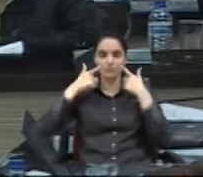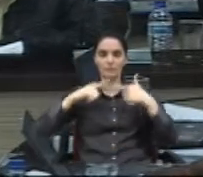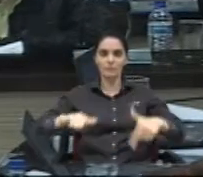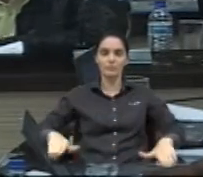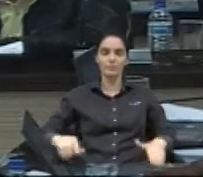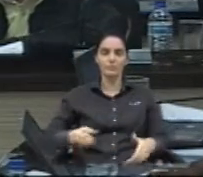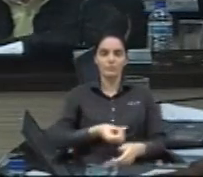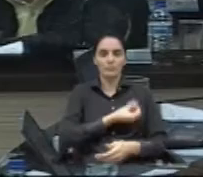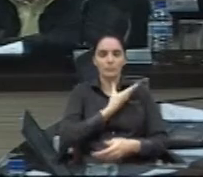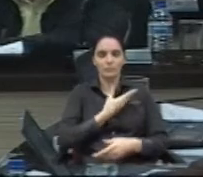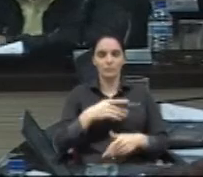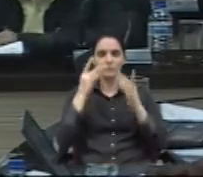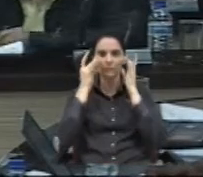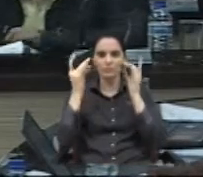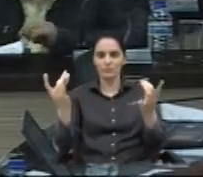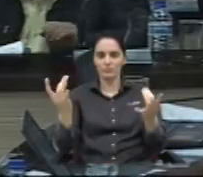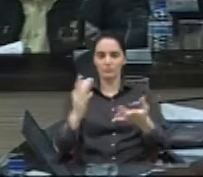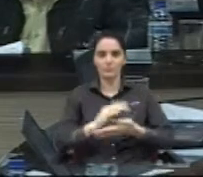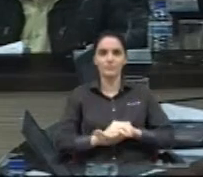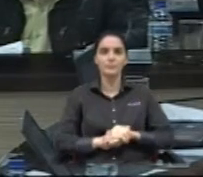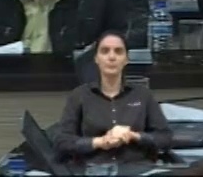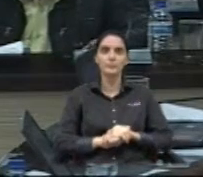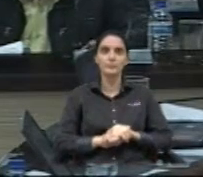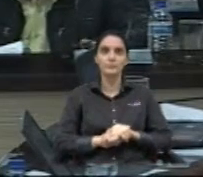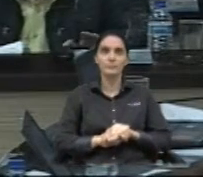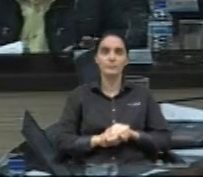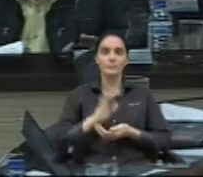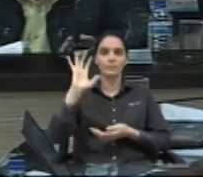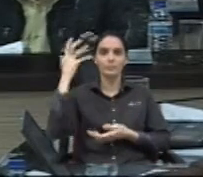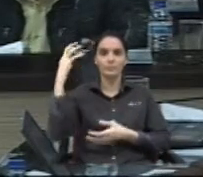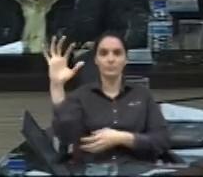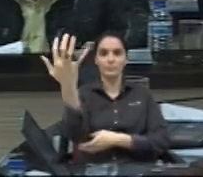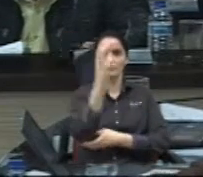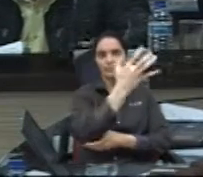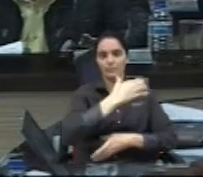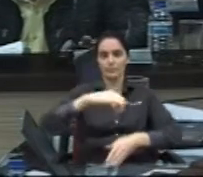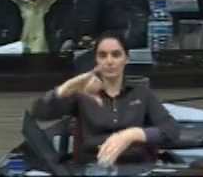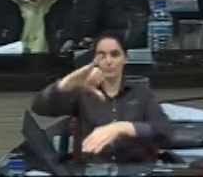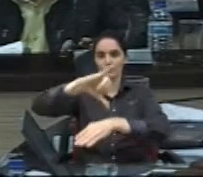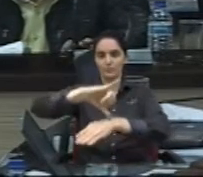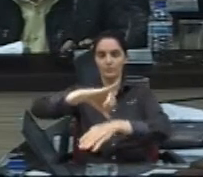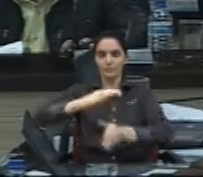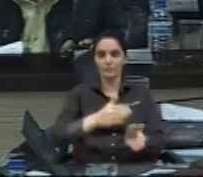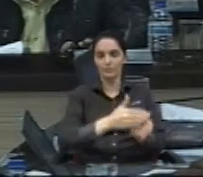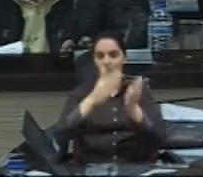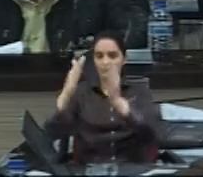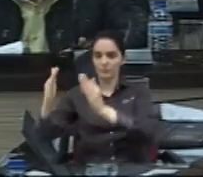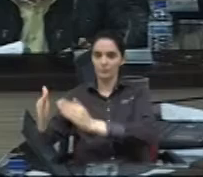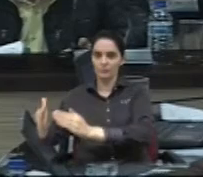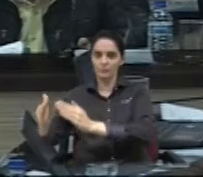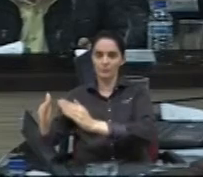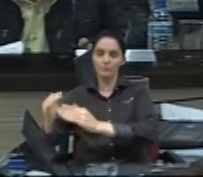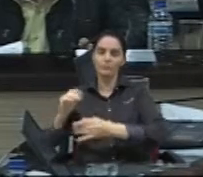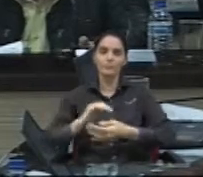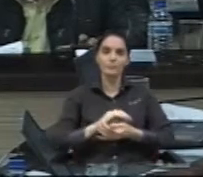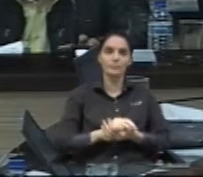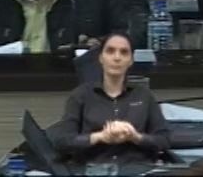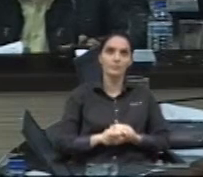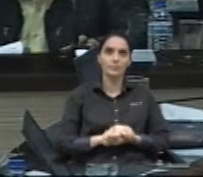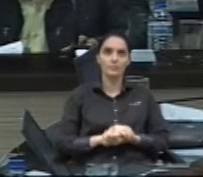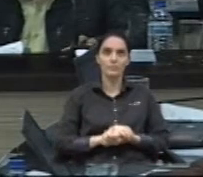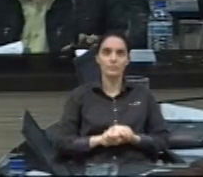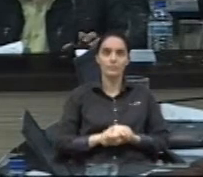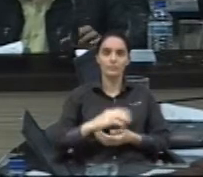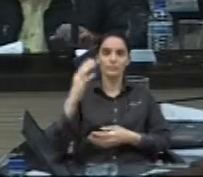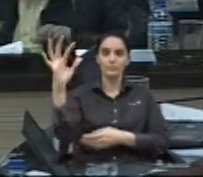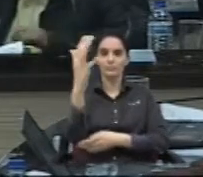cultural, artístico, que acontecerá na Praça Central lá do Belim Almeto, na